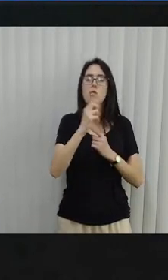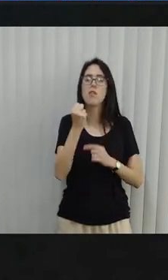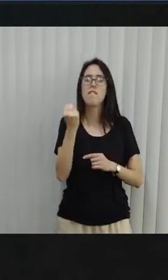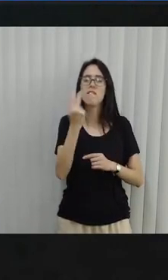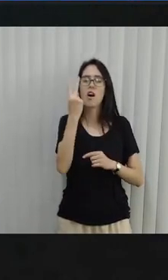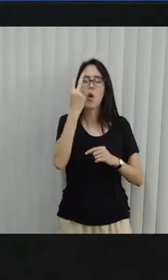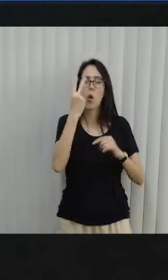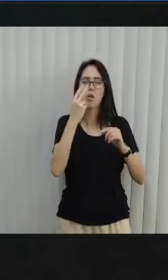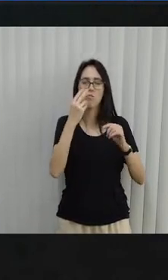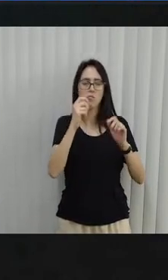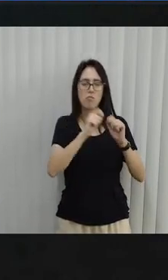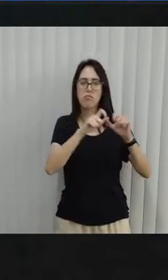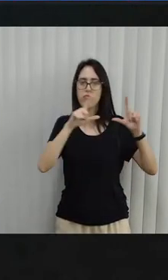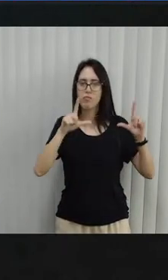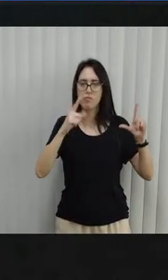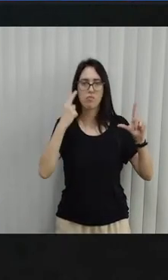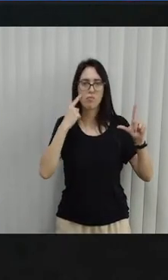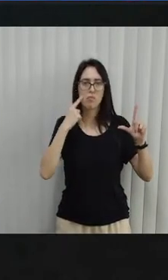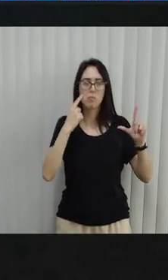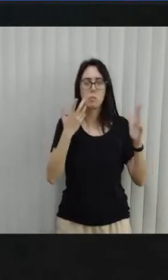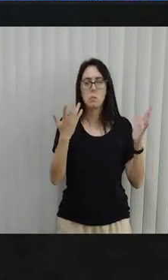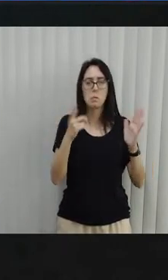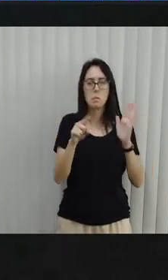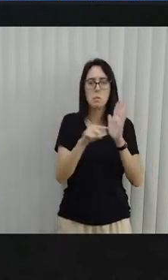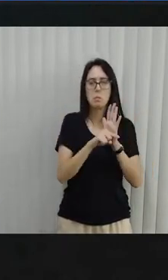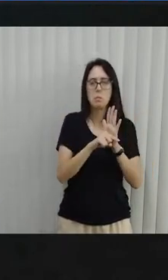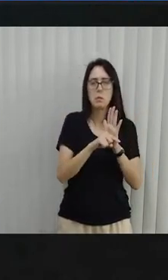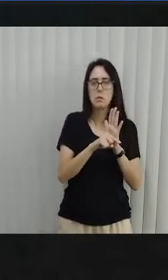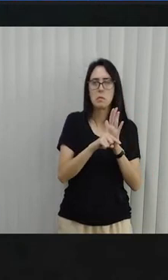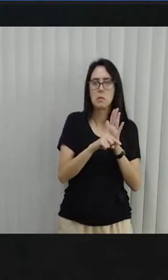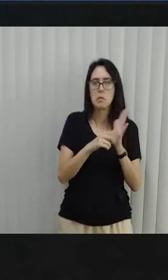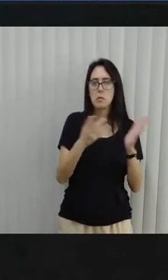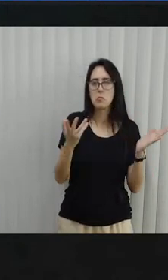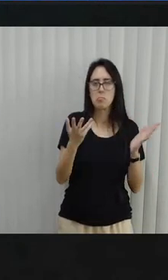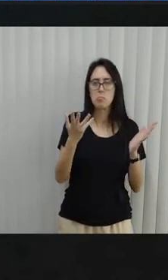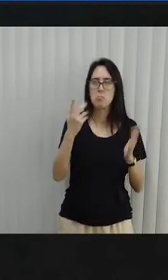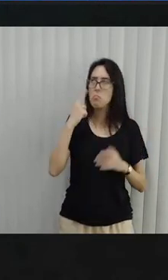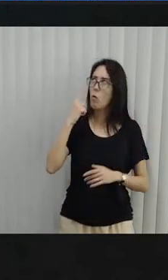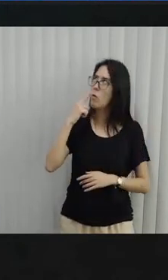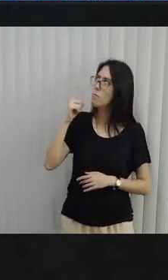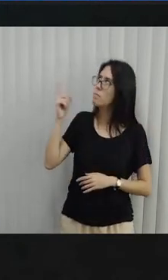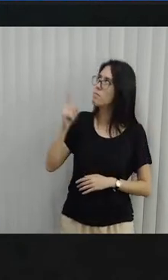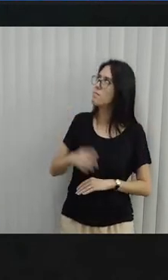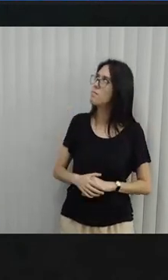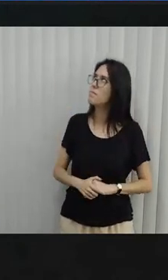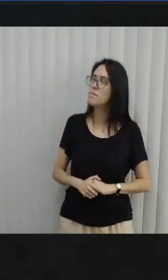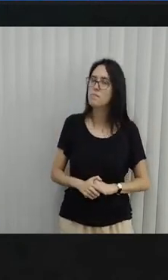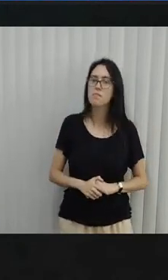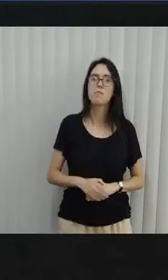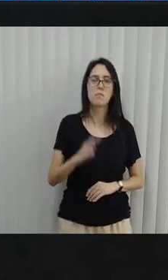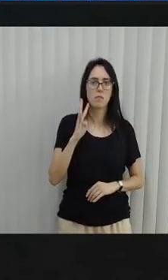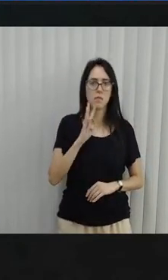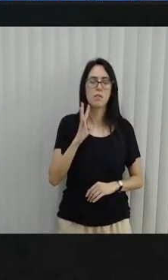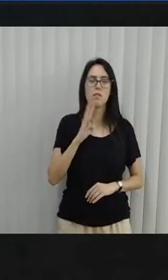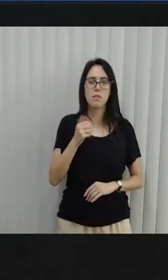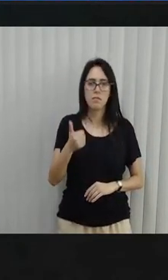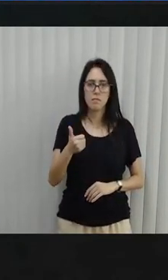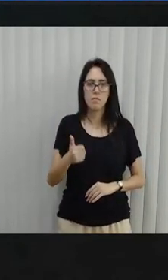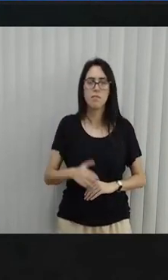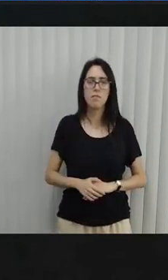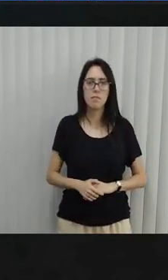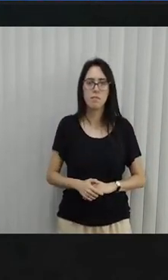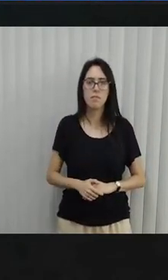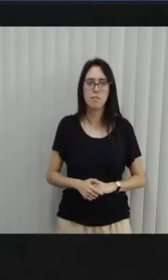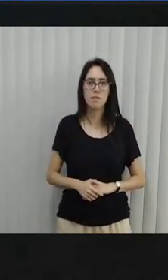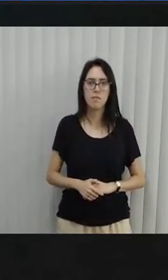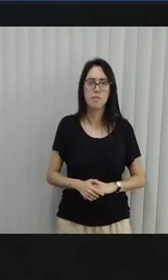né? No momento. Vou colocar 100, menos 100, só pra ver como é que vai ficar. Tá legal, então a gente sempre vai começar em